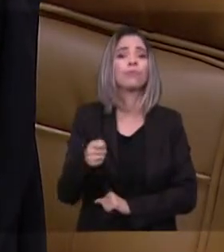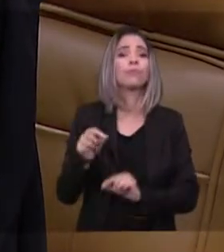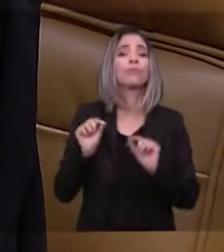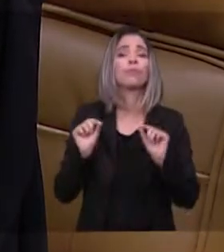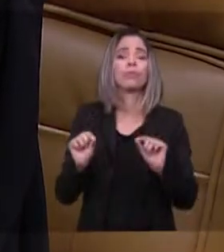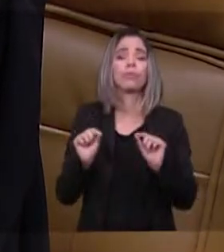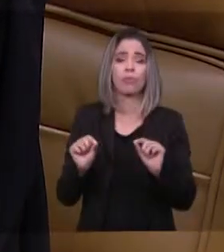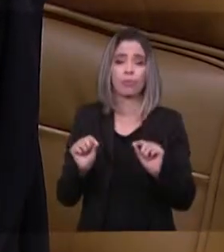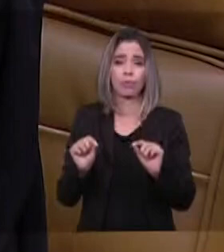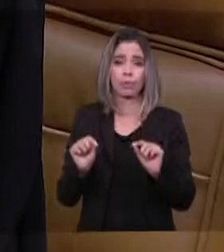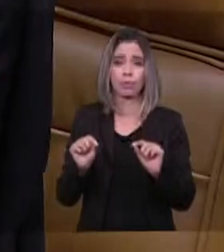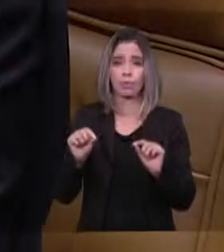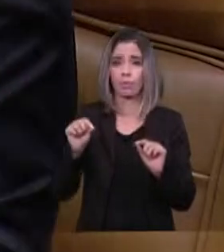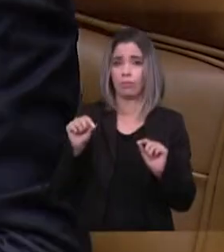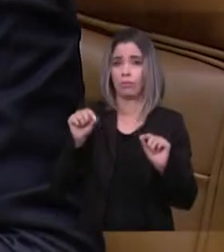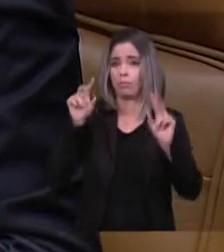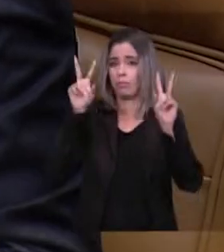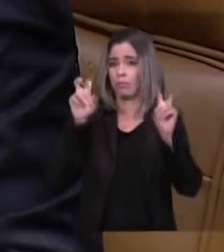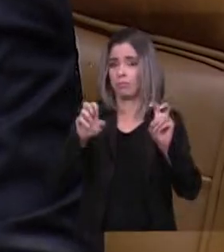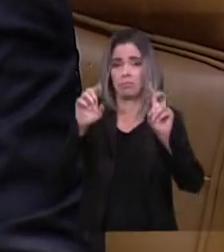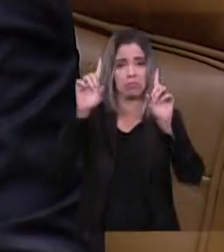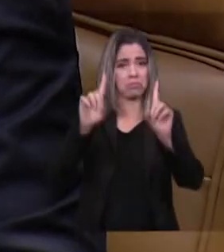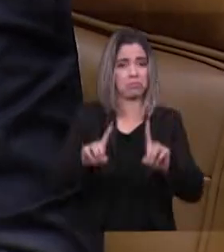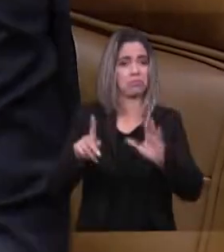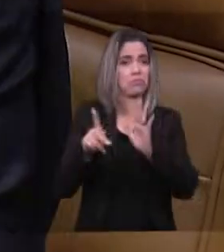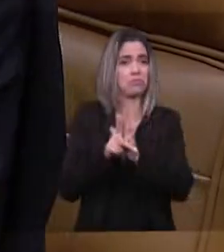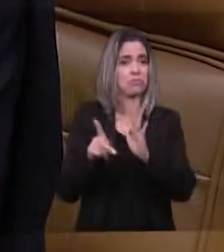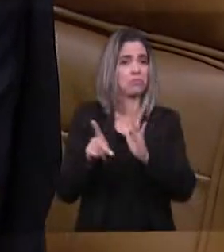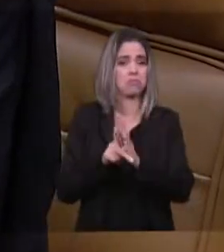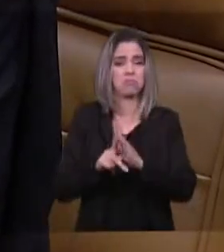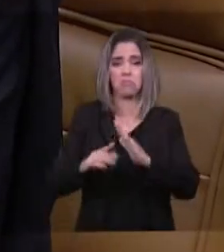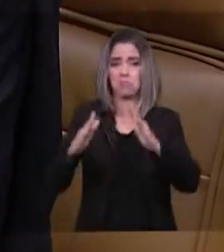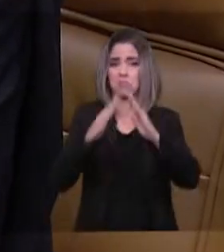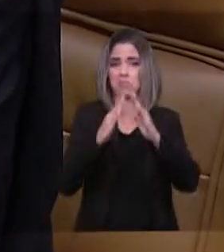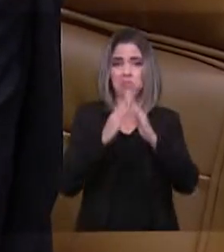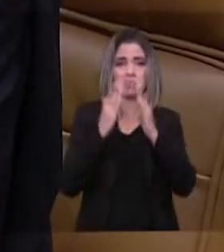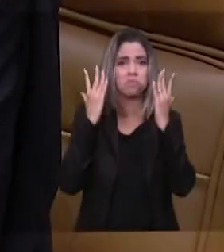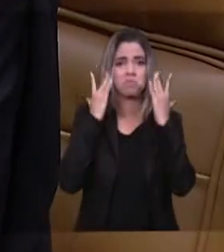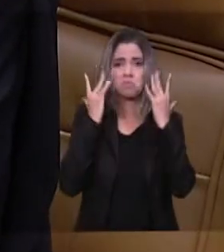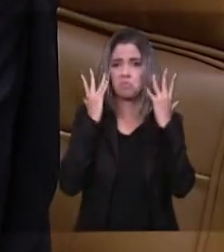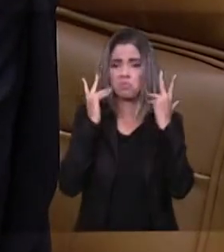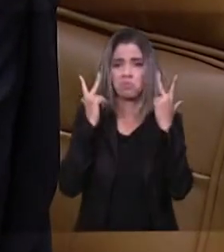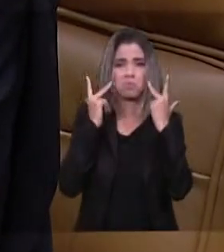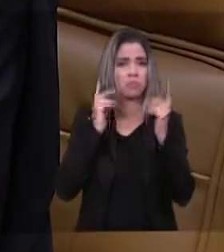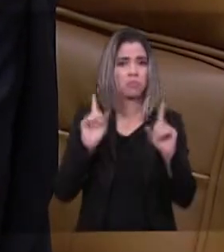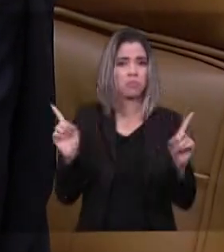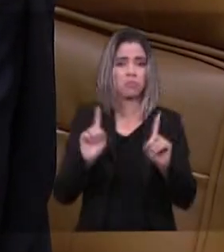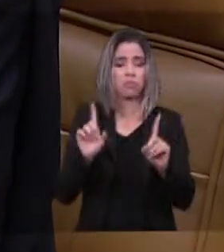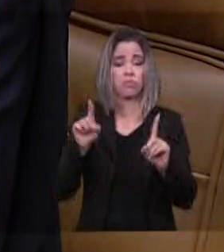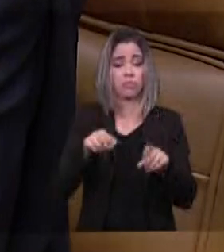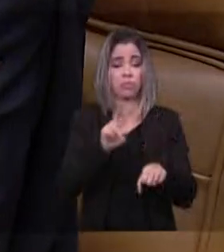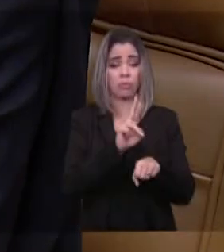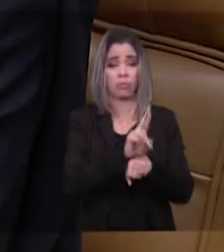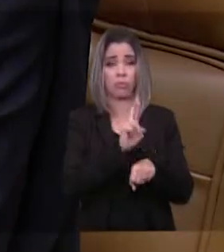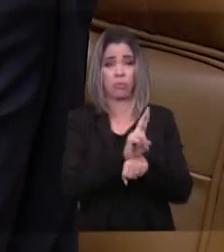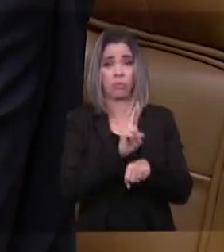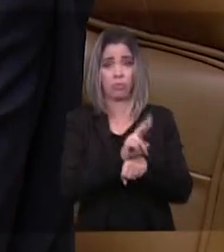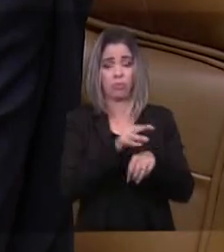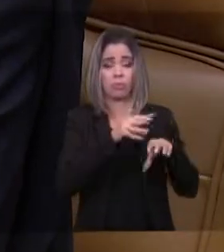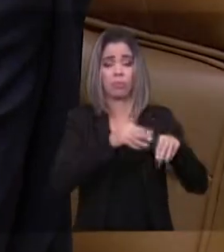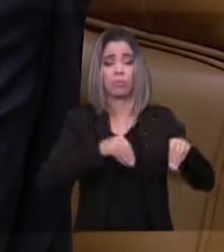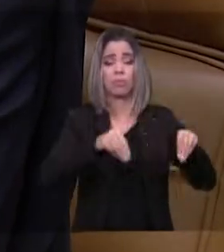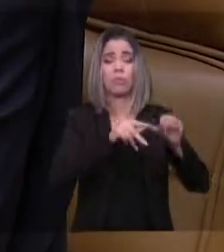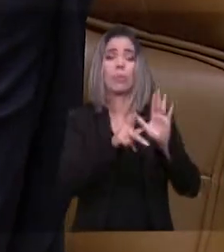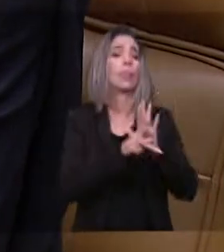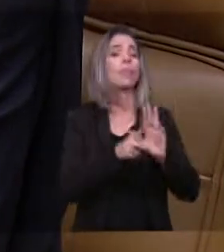Sua Excelência: aqui não se trata do direito de propriedade comum. O que se reservou foi o território dos índios. Essa área